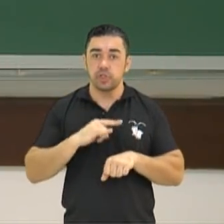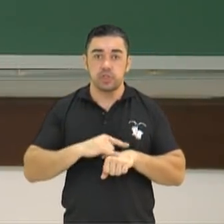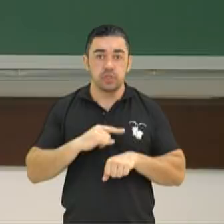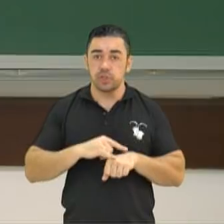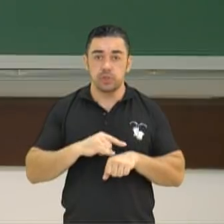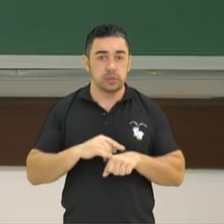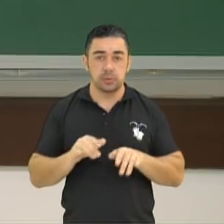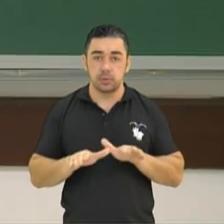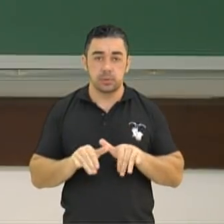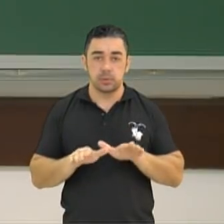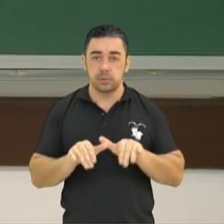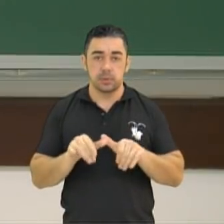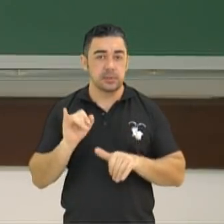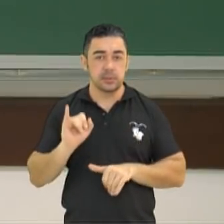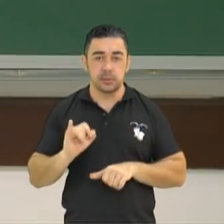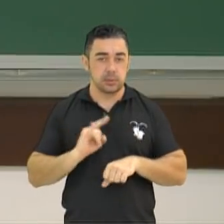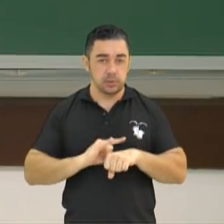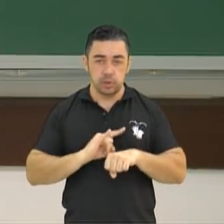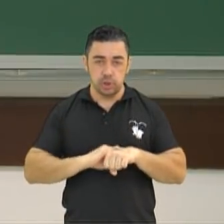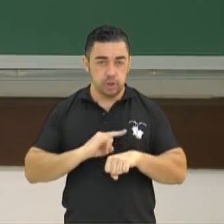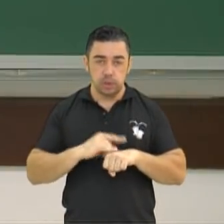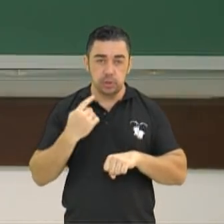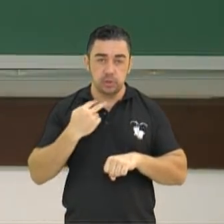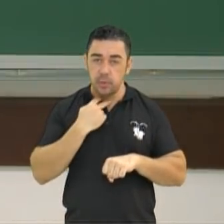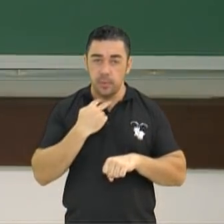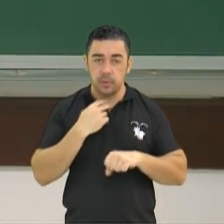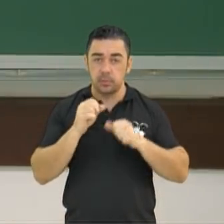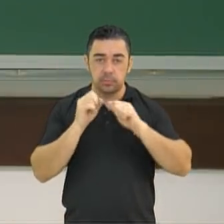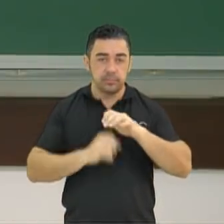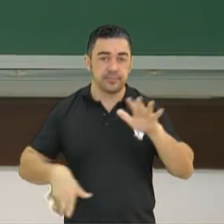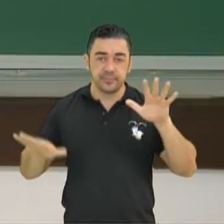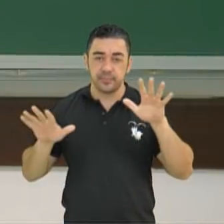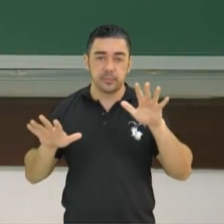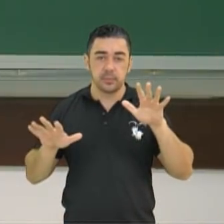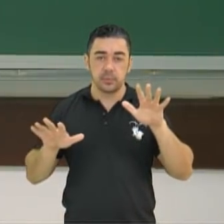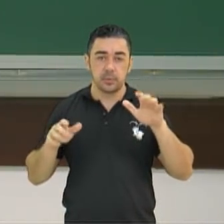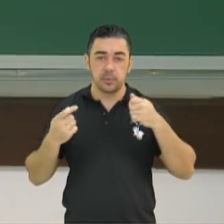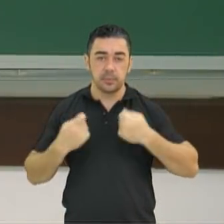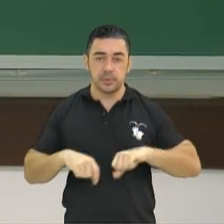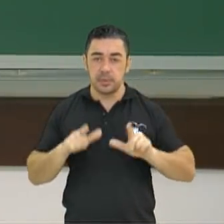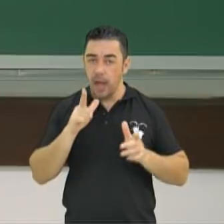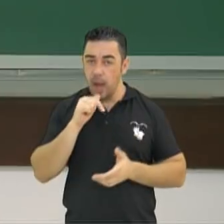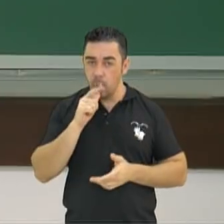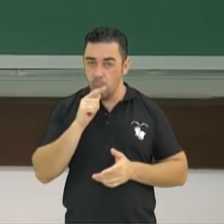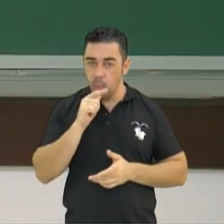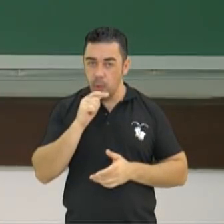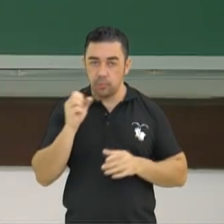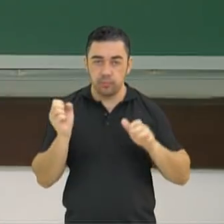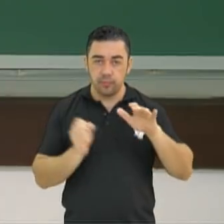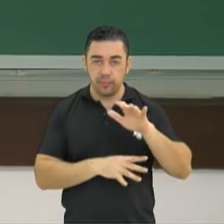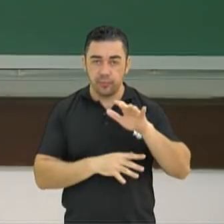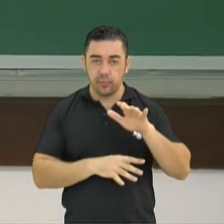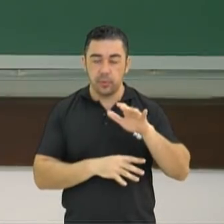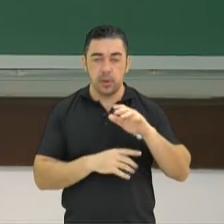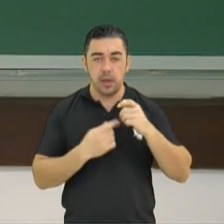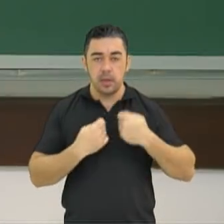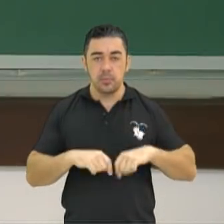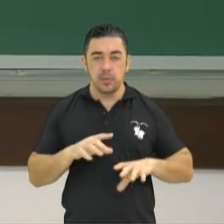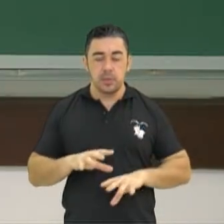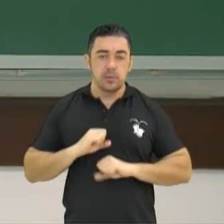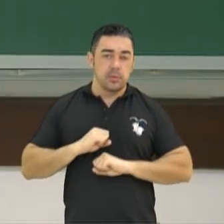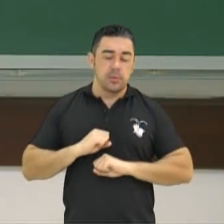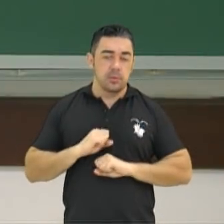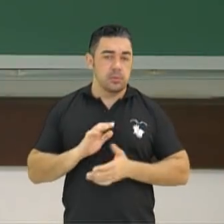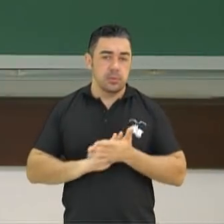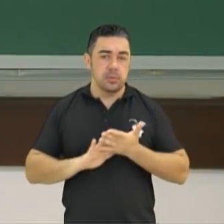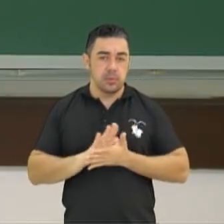dela. Se ela não pode acumular urina no corpo dela, então ela excreta algo que não precise de água, né? E que não vai ser tóxico para ela.